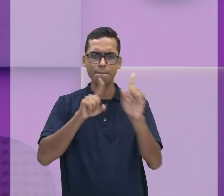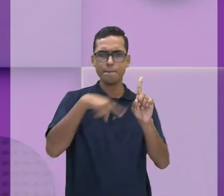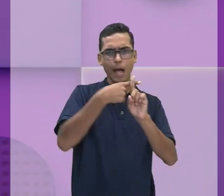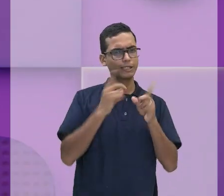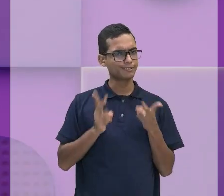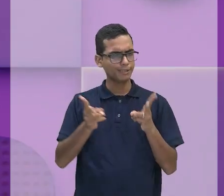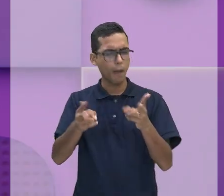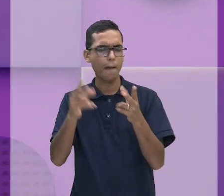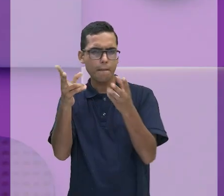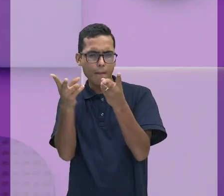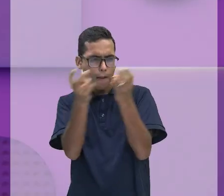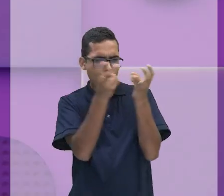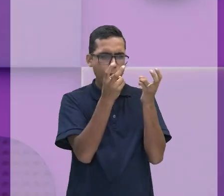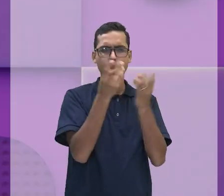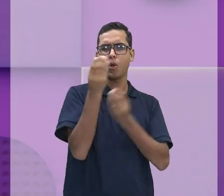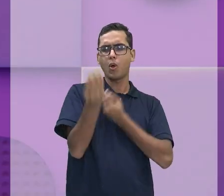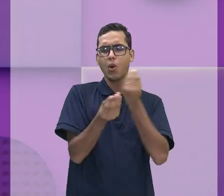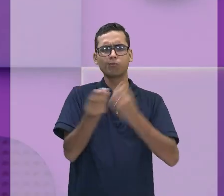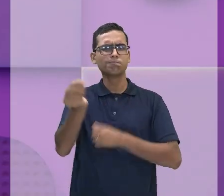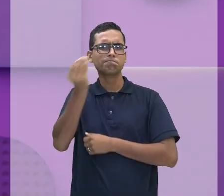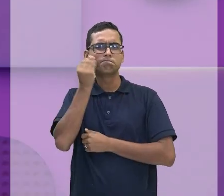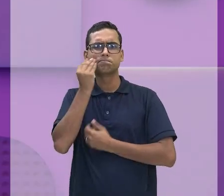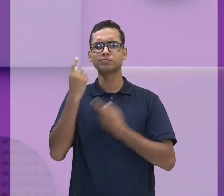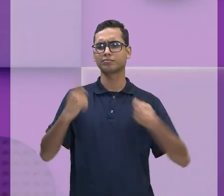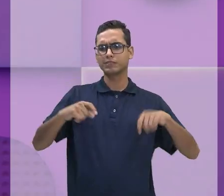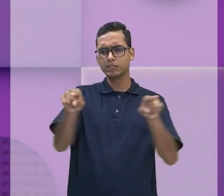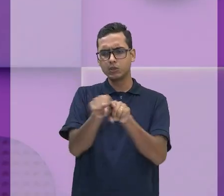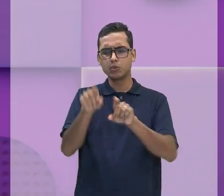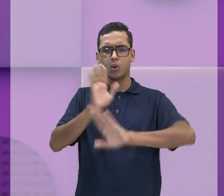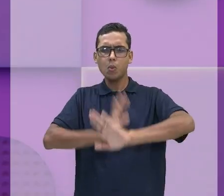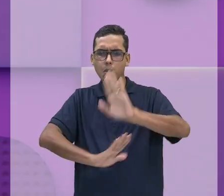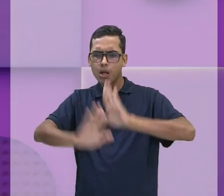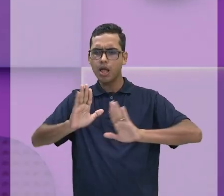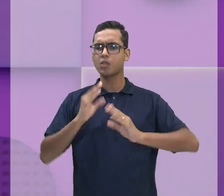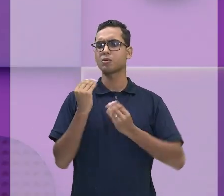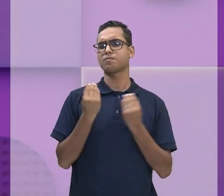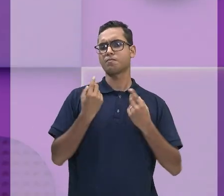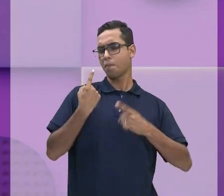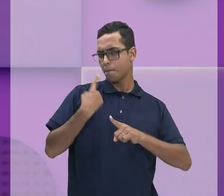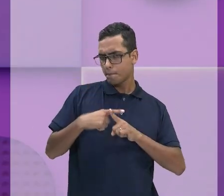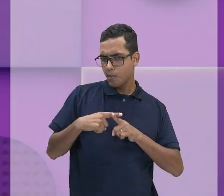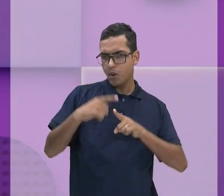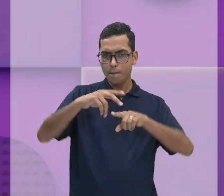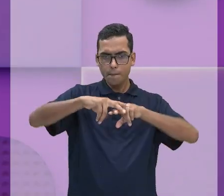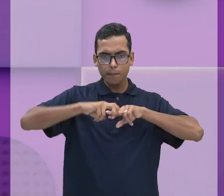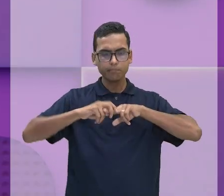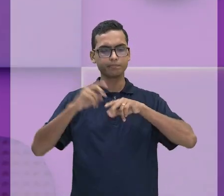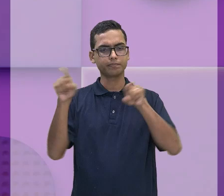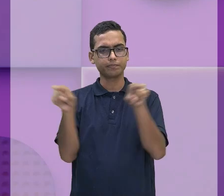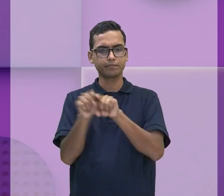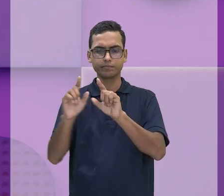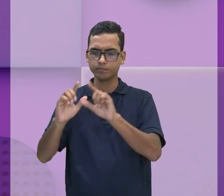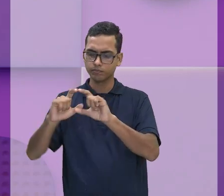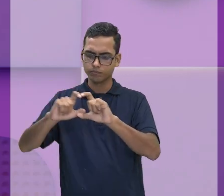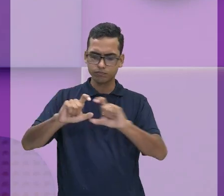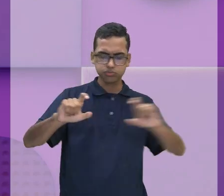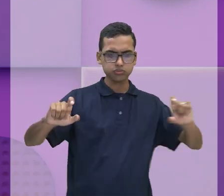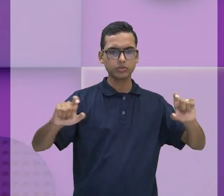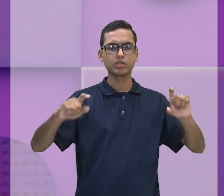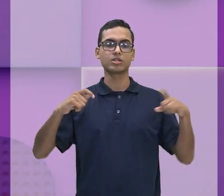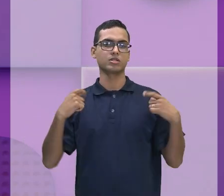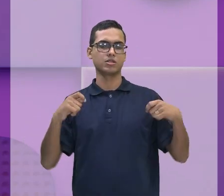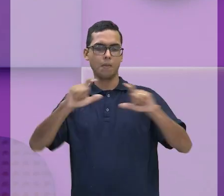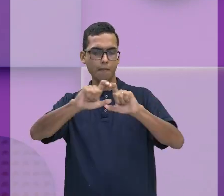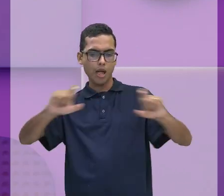E aí, por que a gente tem que tomar esse cuidado, professor? Observar os sinais, porque a gente vai começar a resolver algumas